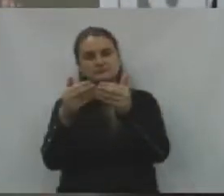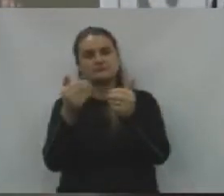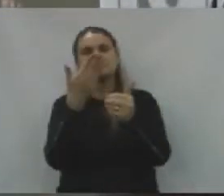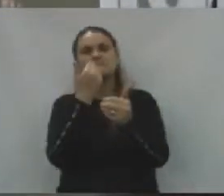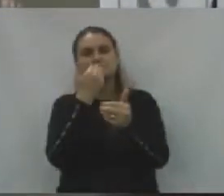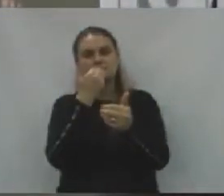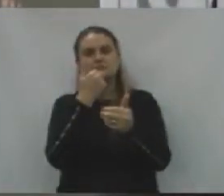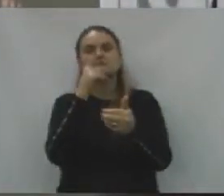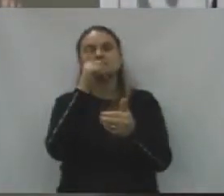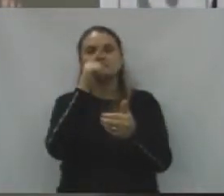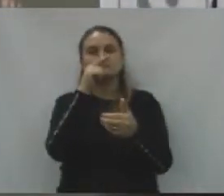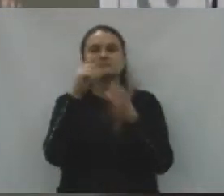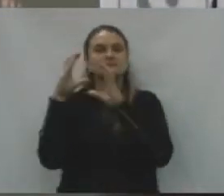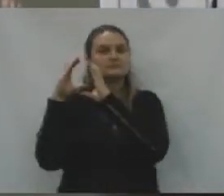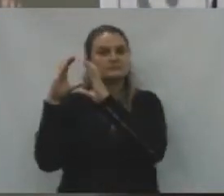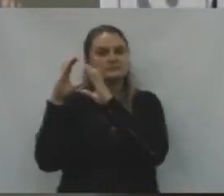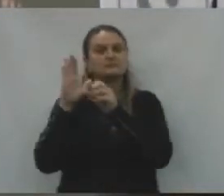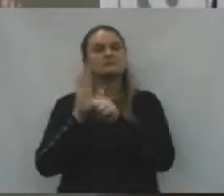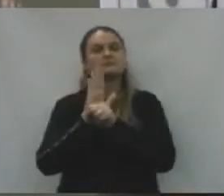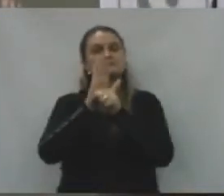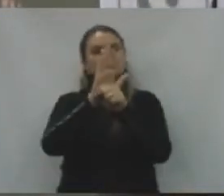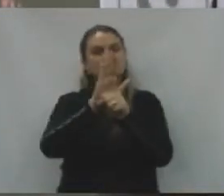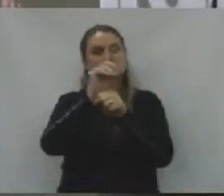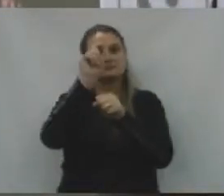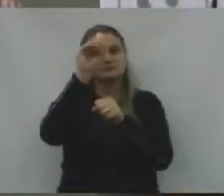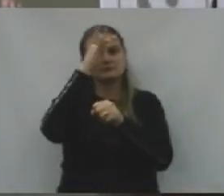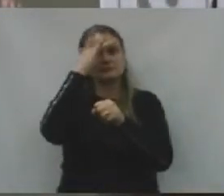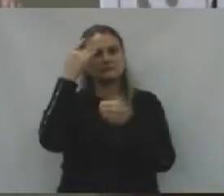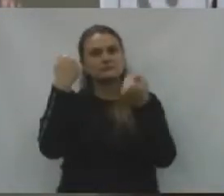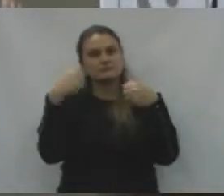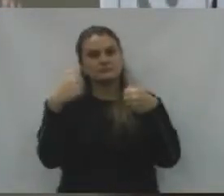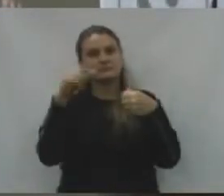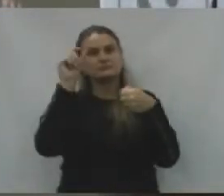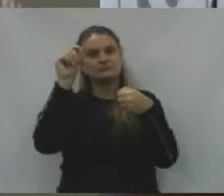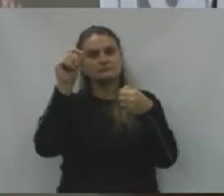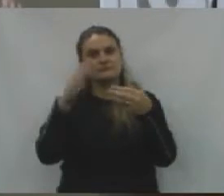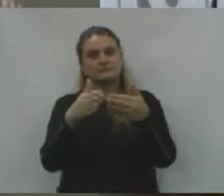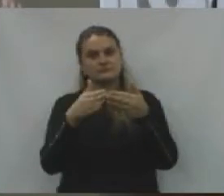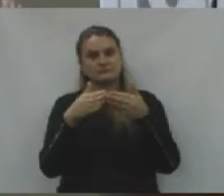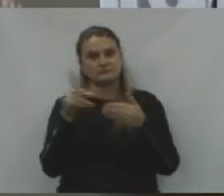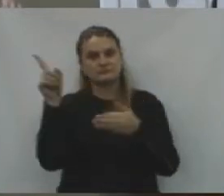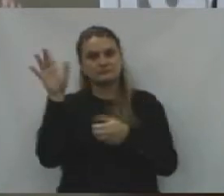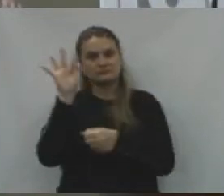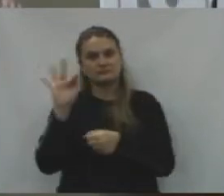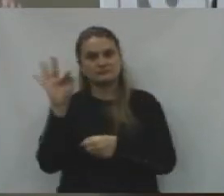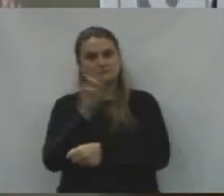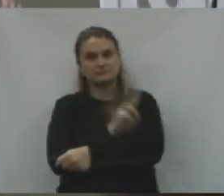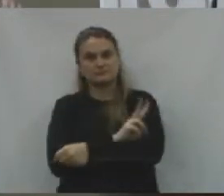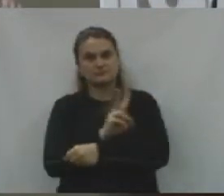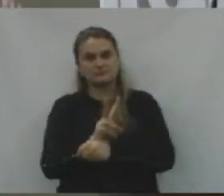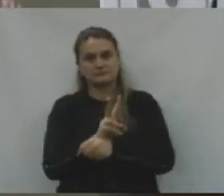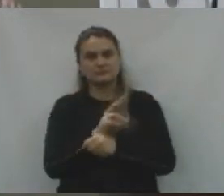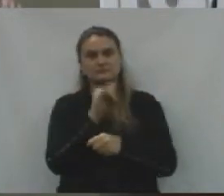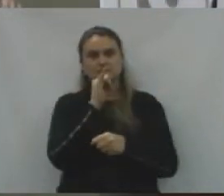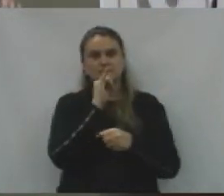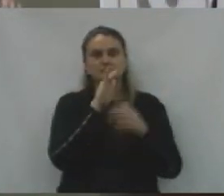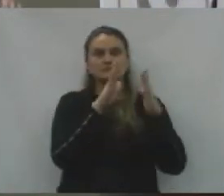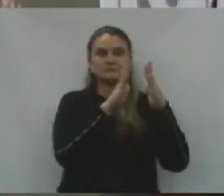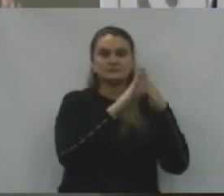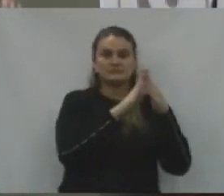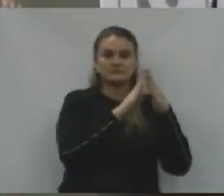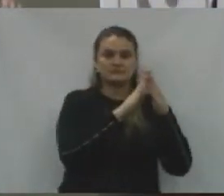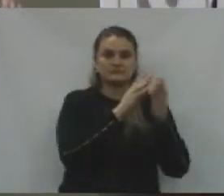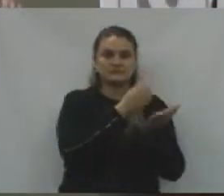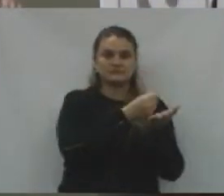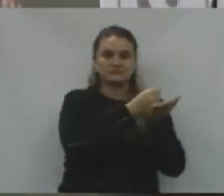também alimentos, água de coco, ajudando a quem precisa, a quem pede para isso lá na Uniuv. Por exemplo, a Casa de Apoio